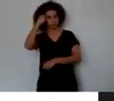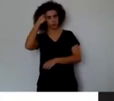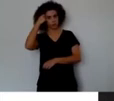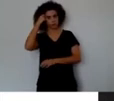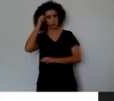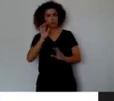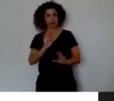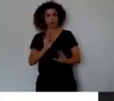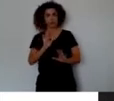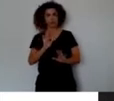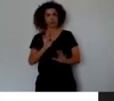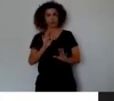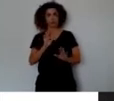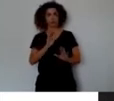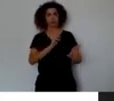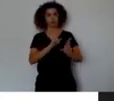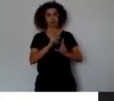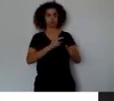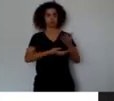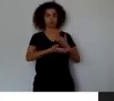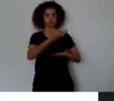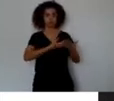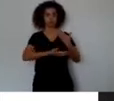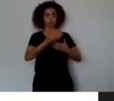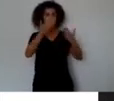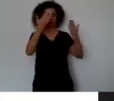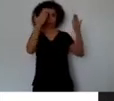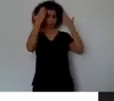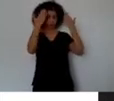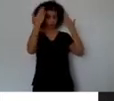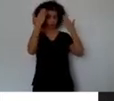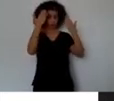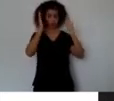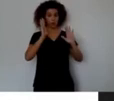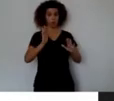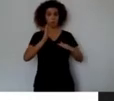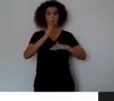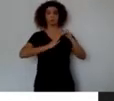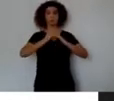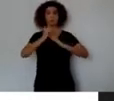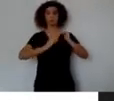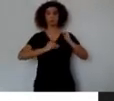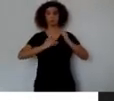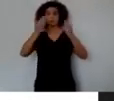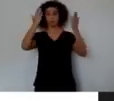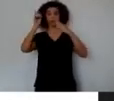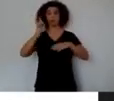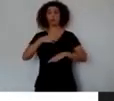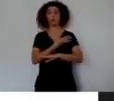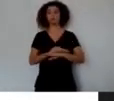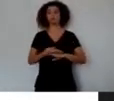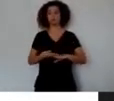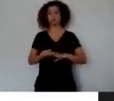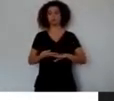relação terapêutica em que o profissional é uma pessoa branca, e ser branco é o que legitima a violência vivenciada pela população negra. Então, foi